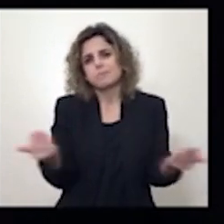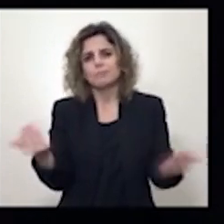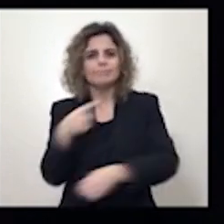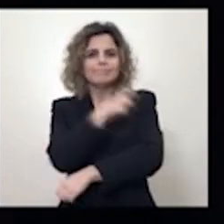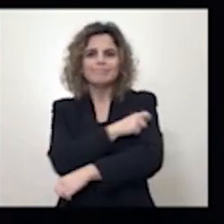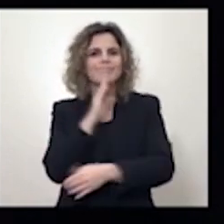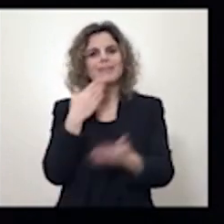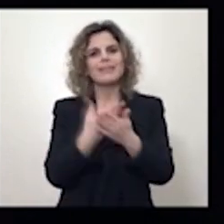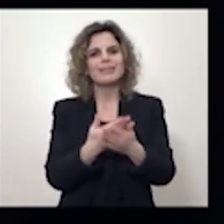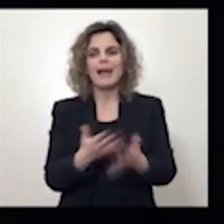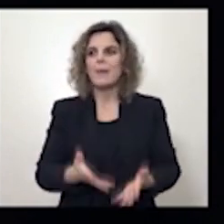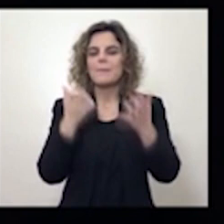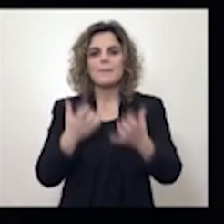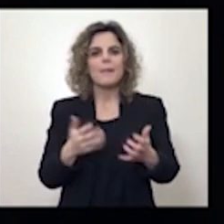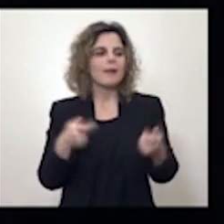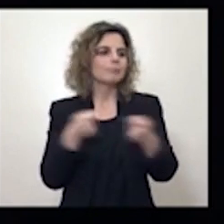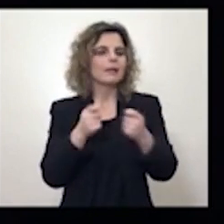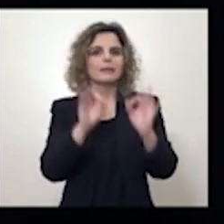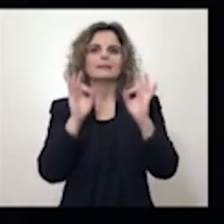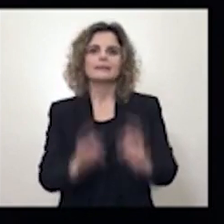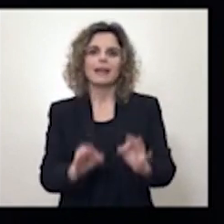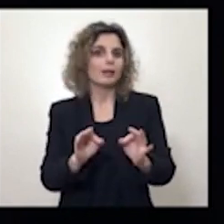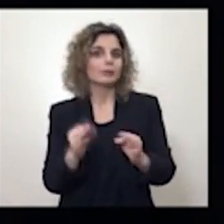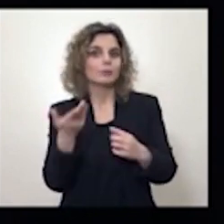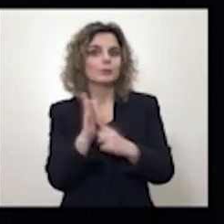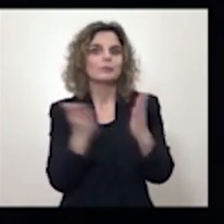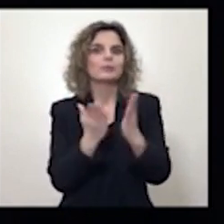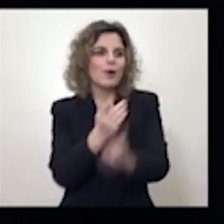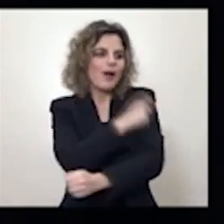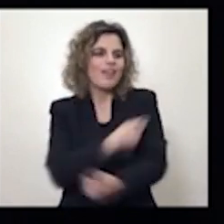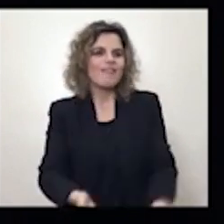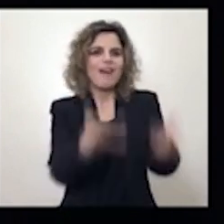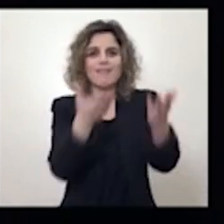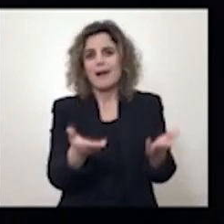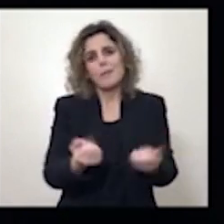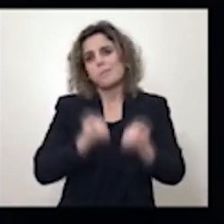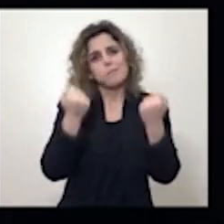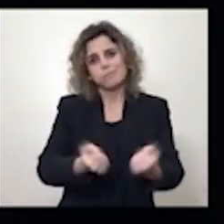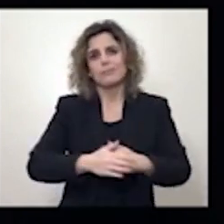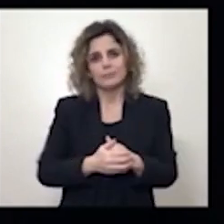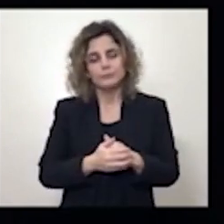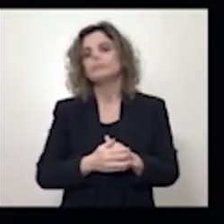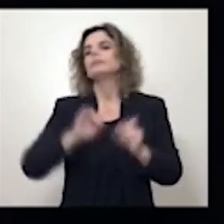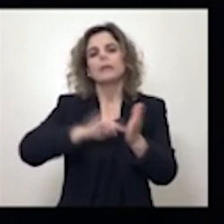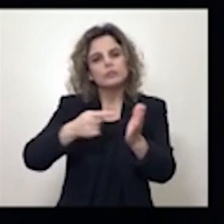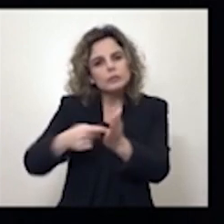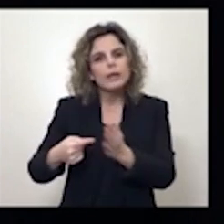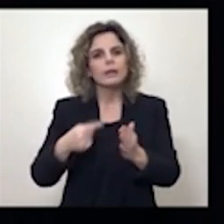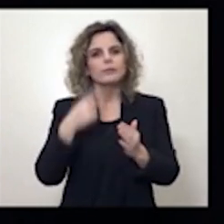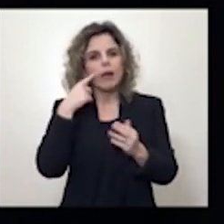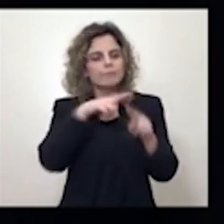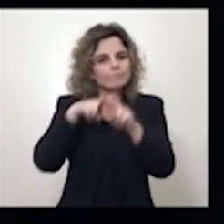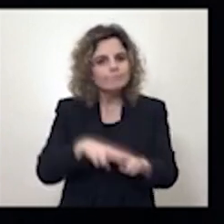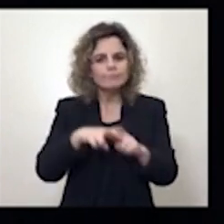tudo o que se quer garantir desde logo nas escolas. Sabemos que testar e rastrear em